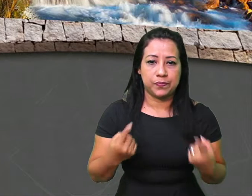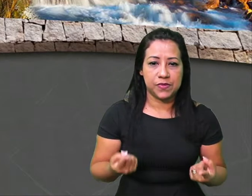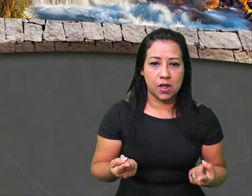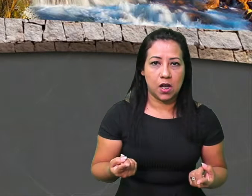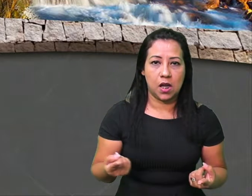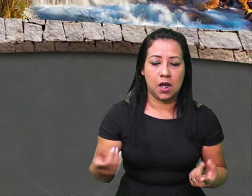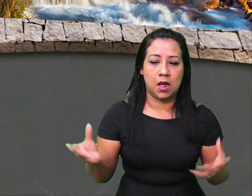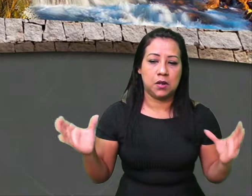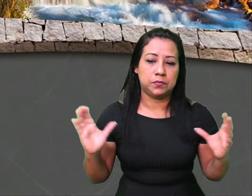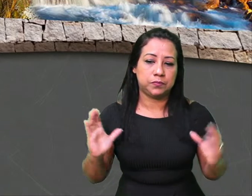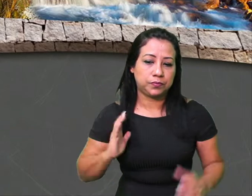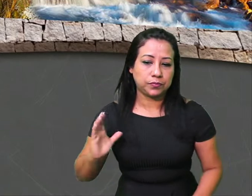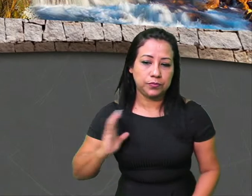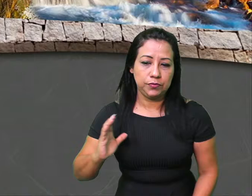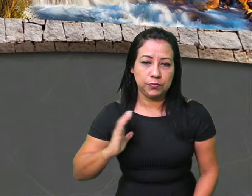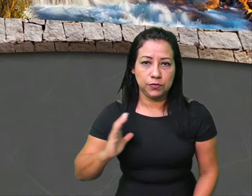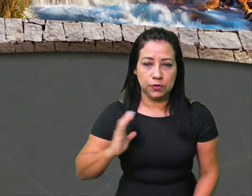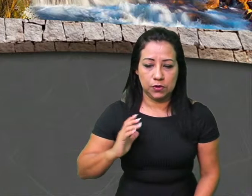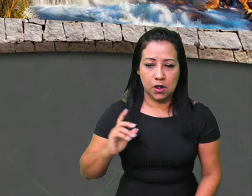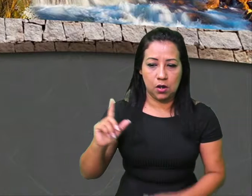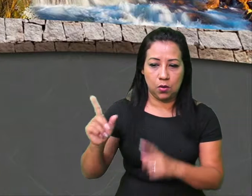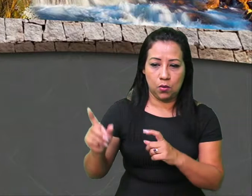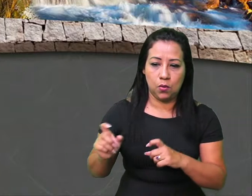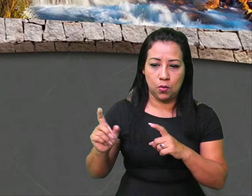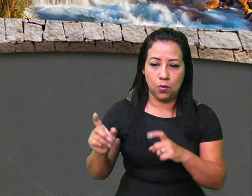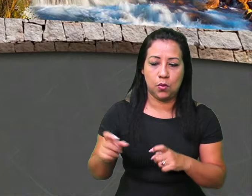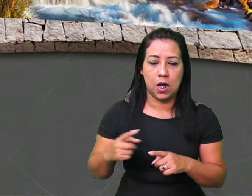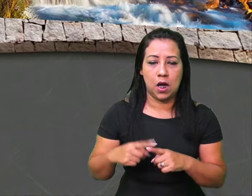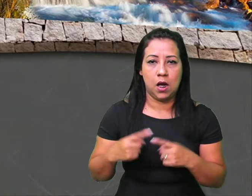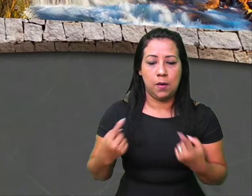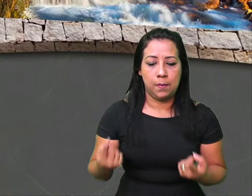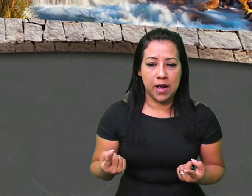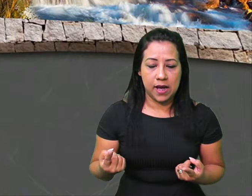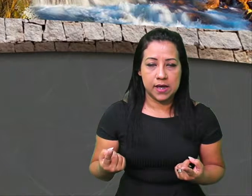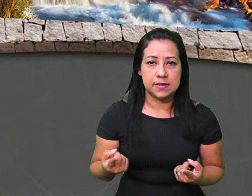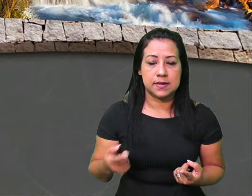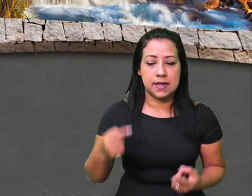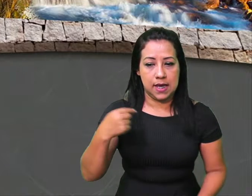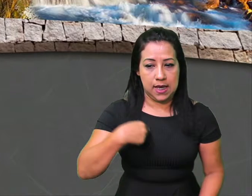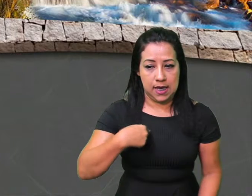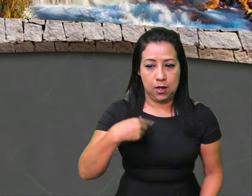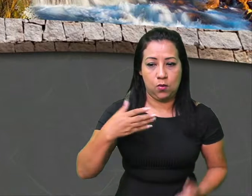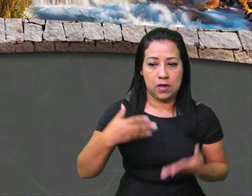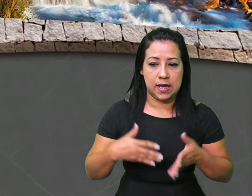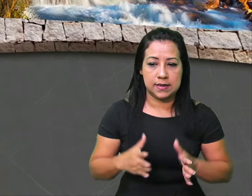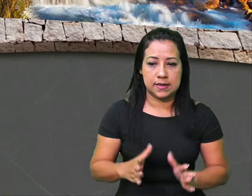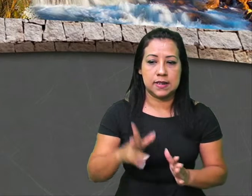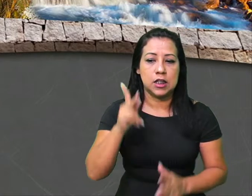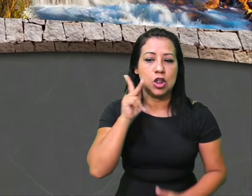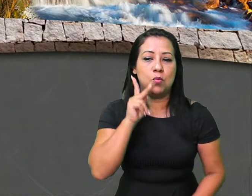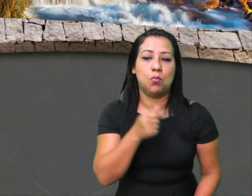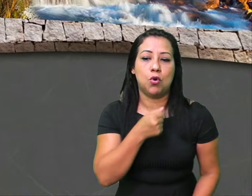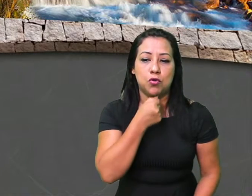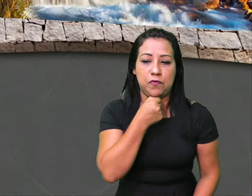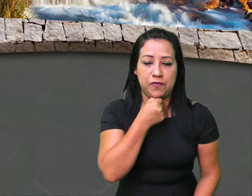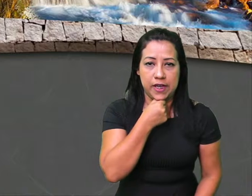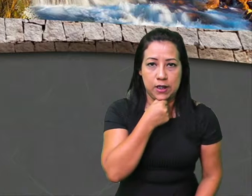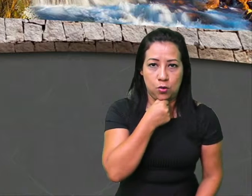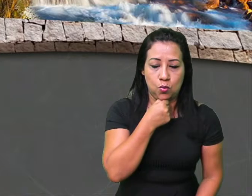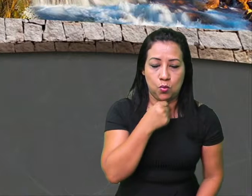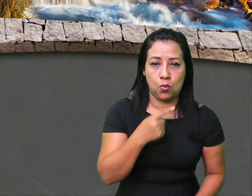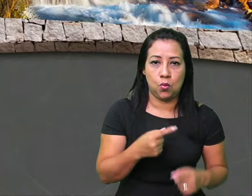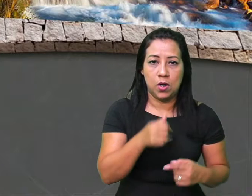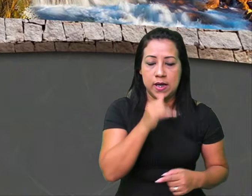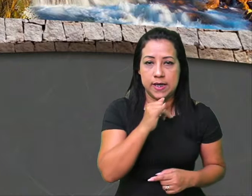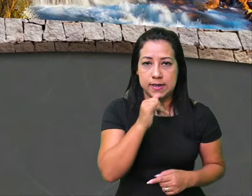ser porto-velhense. Portanto, se eu nasci em Porto Velho ou nasci na área rural, o meu registro